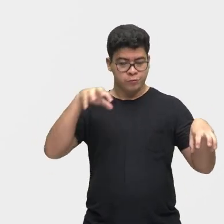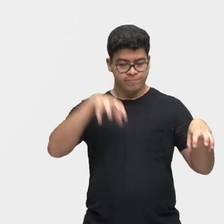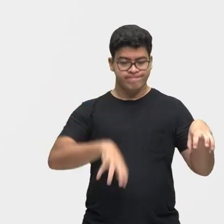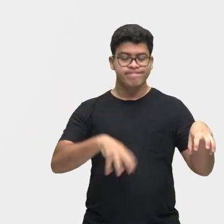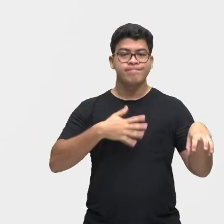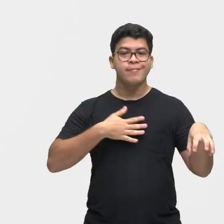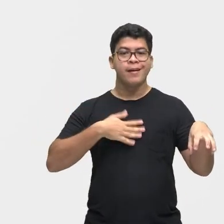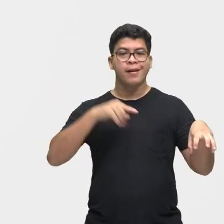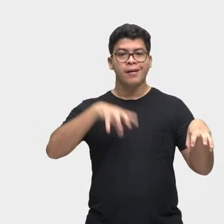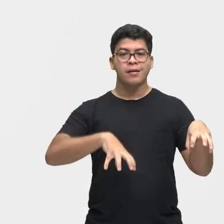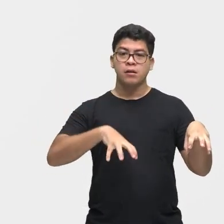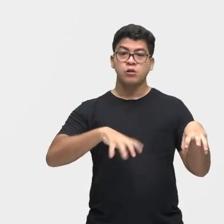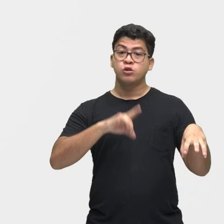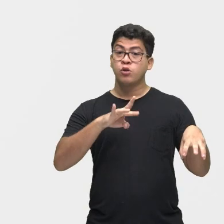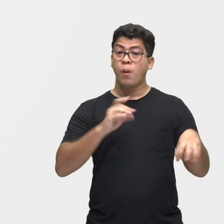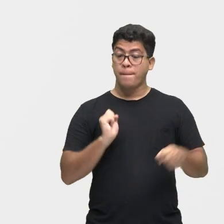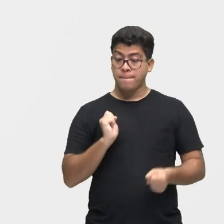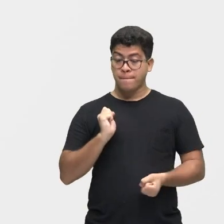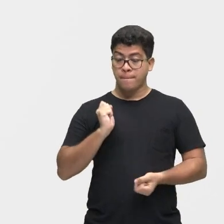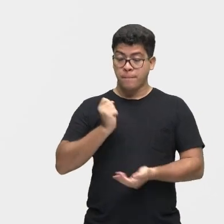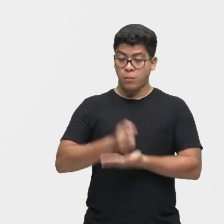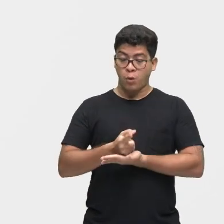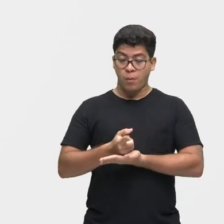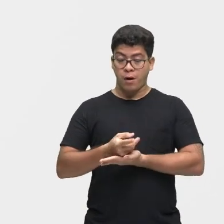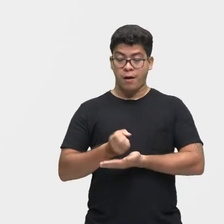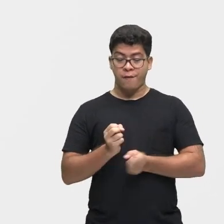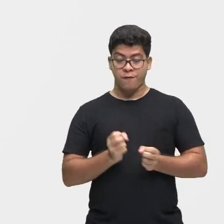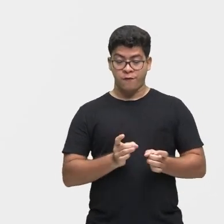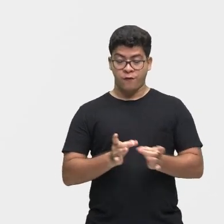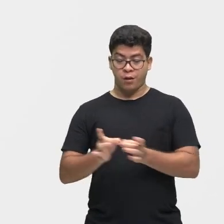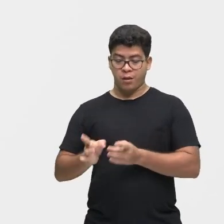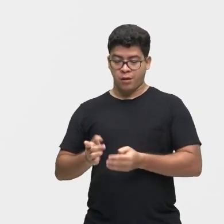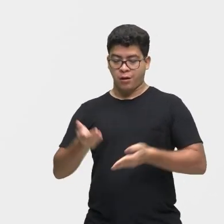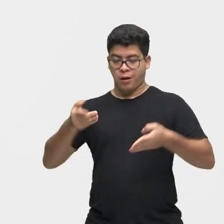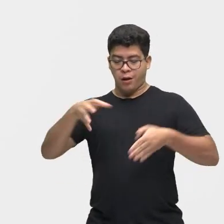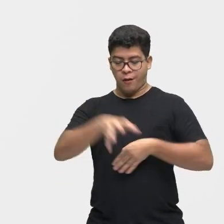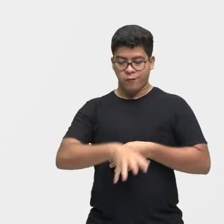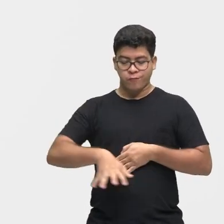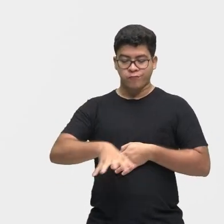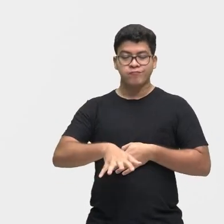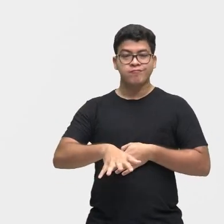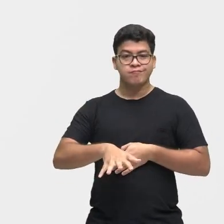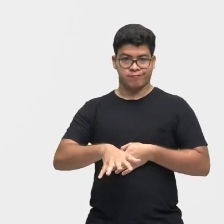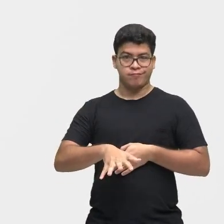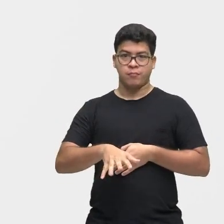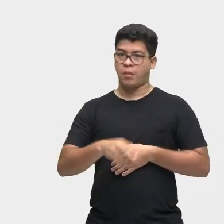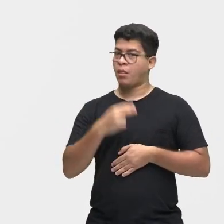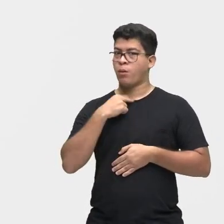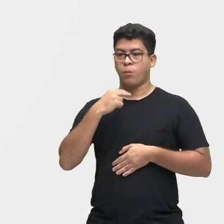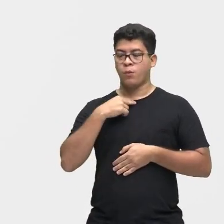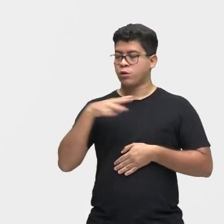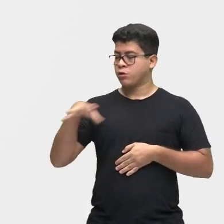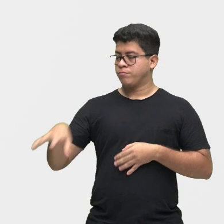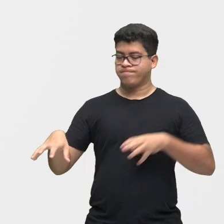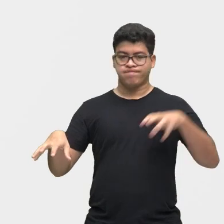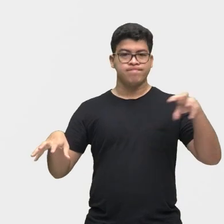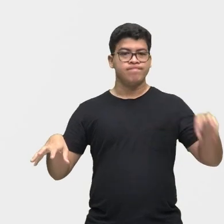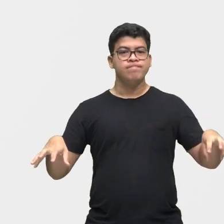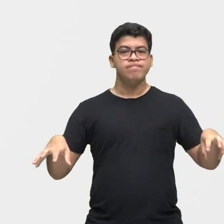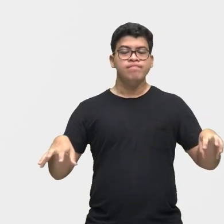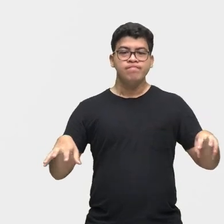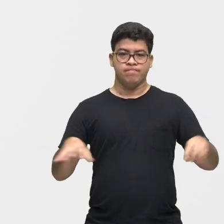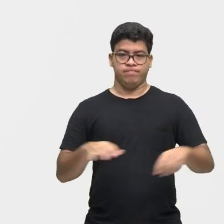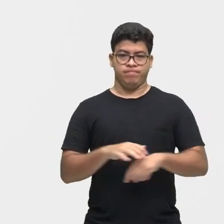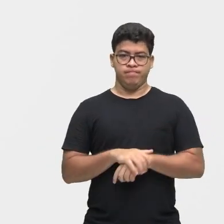né, comercial aí entre as metrópoles era um sistema de leis e normas entre essas metrópoles